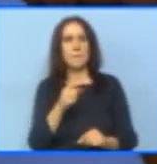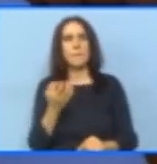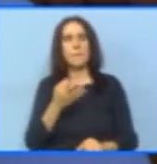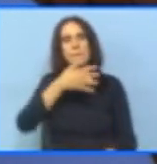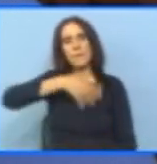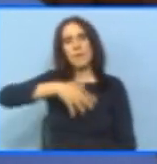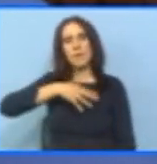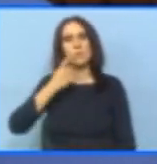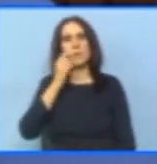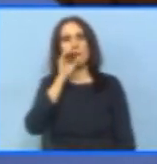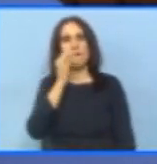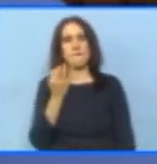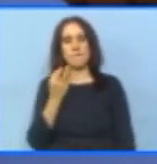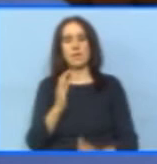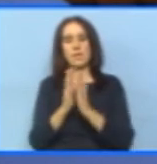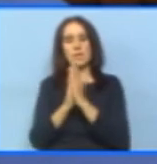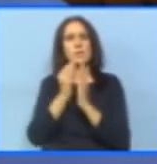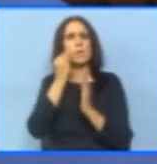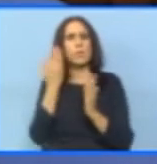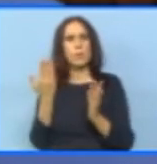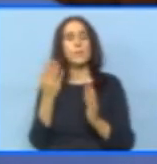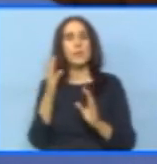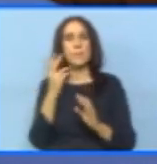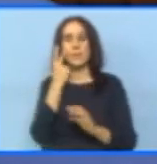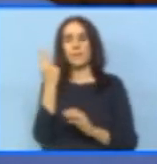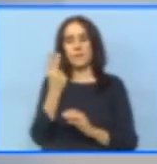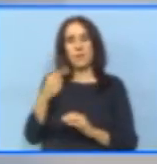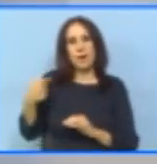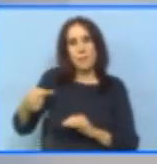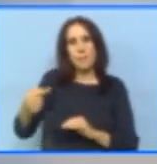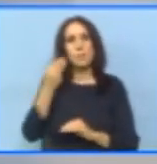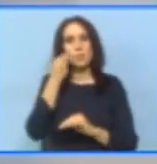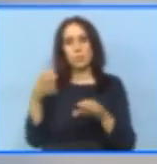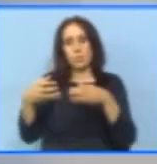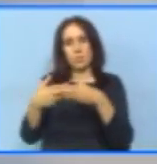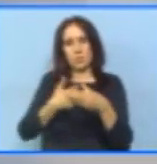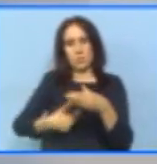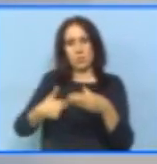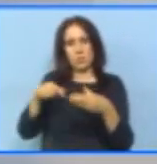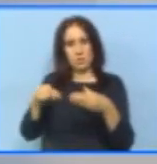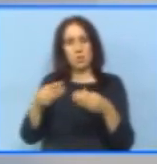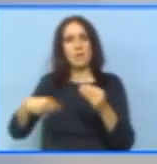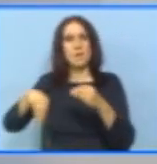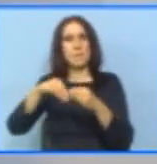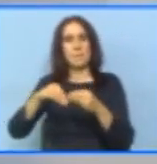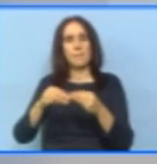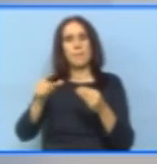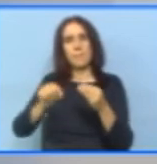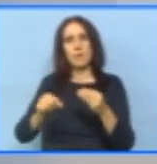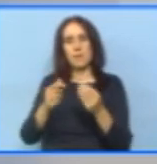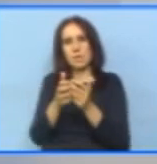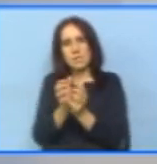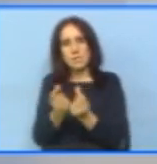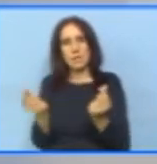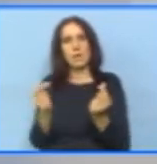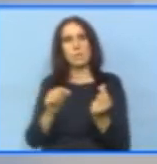dar-nos a conhecer também como é a igreja, como é a vida, o dia-a-dia desta comunidade cristã, e também vamos depois rezar por